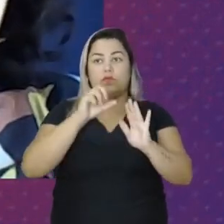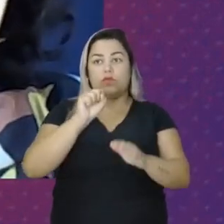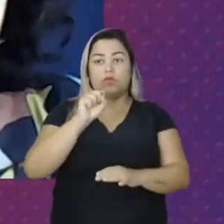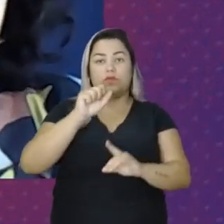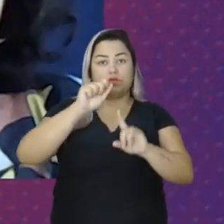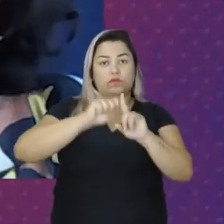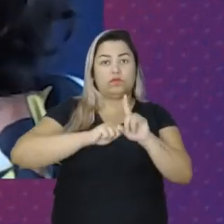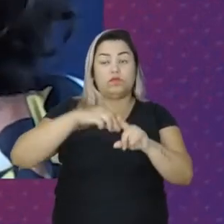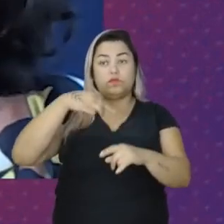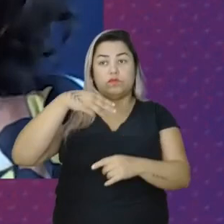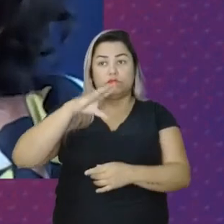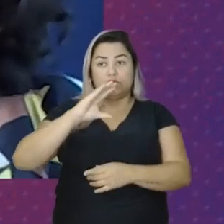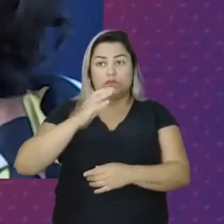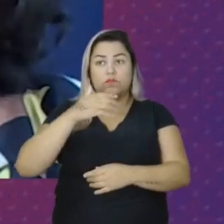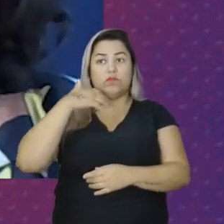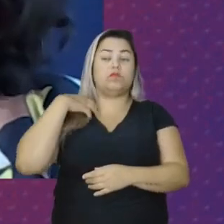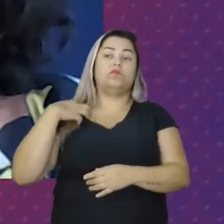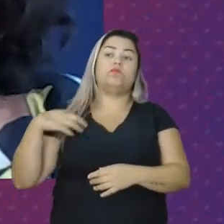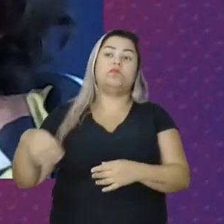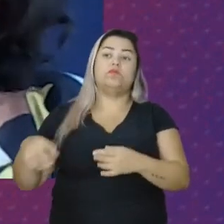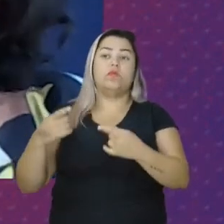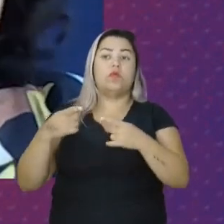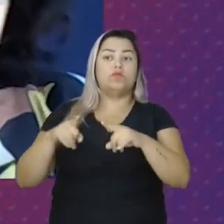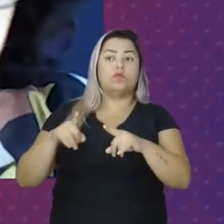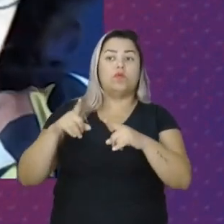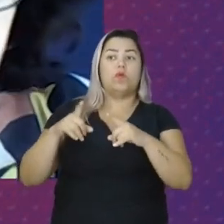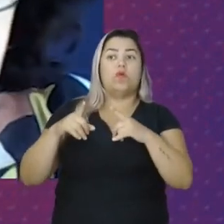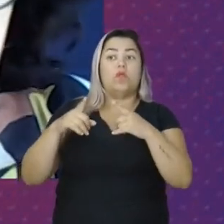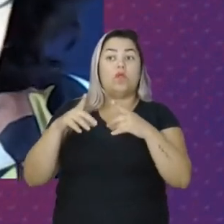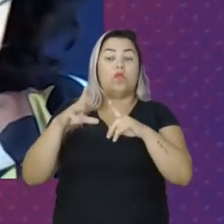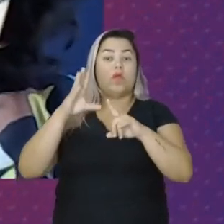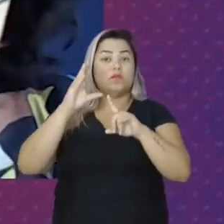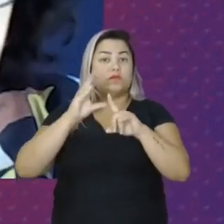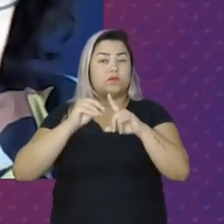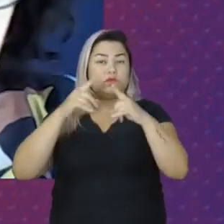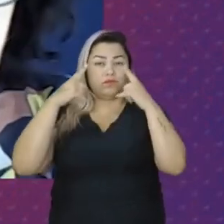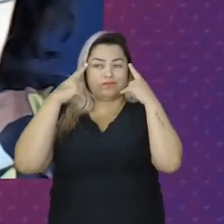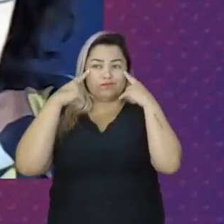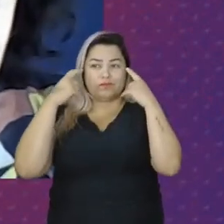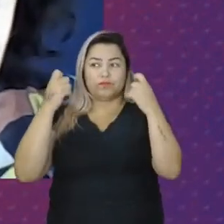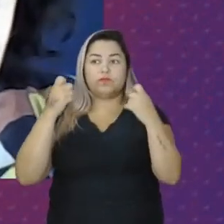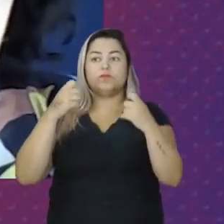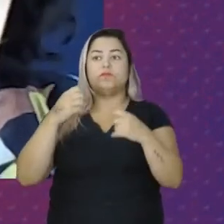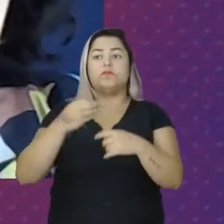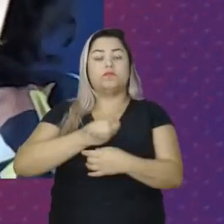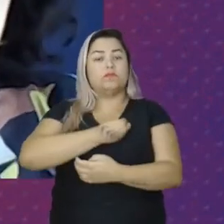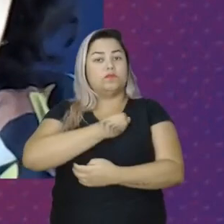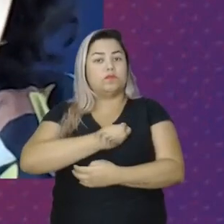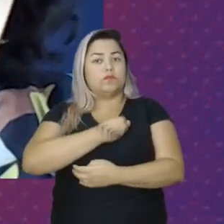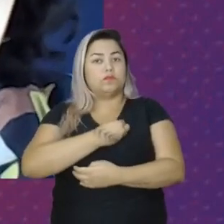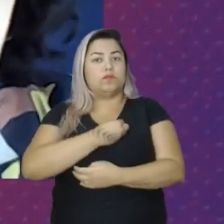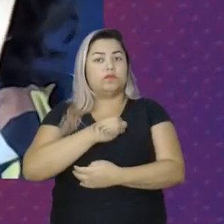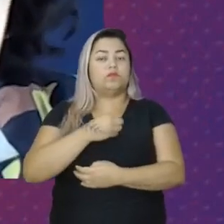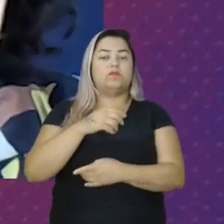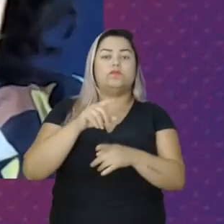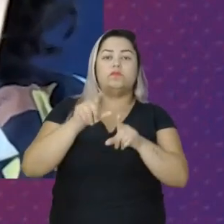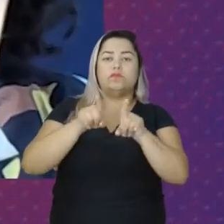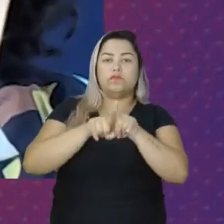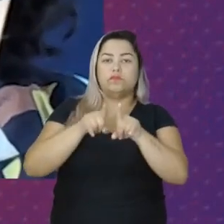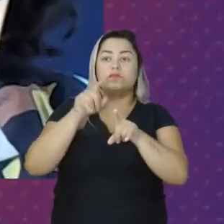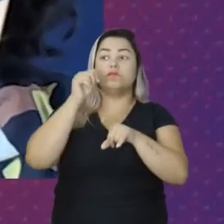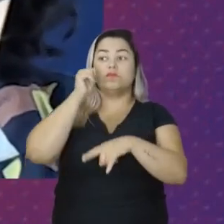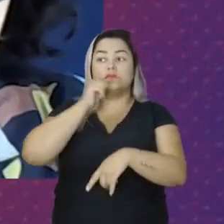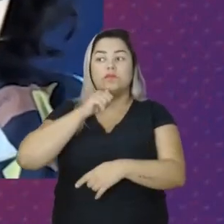março, foi o combate ao assédio e à violência, tão presentes na vida das mulheres. Então,